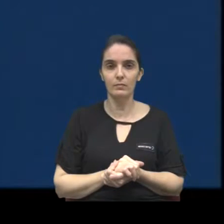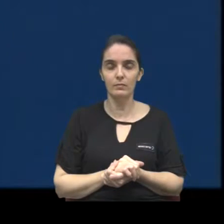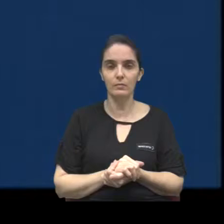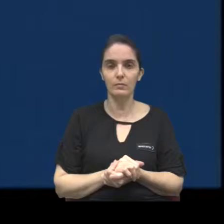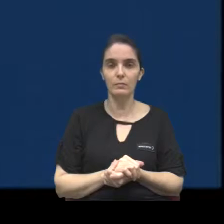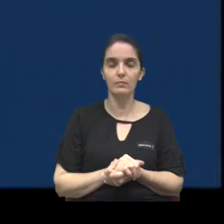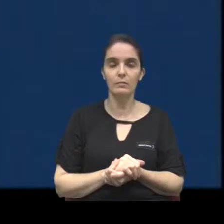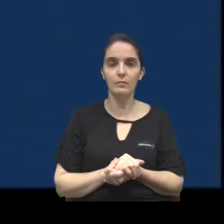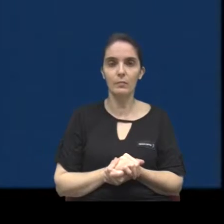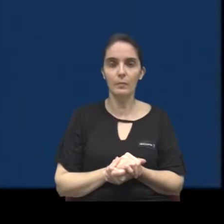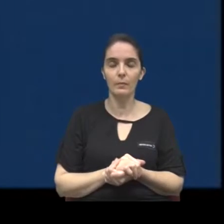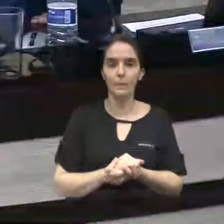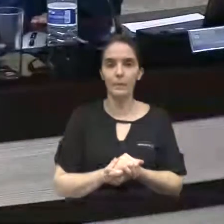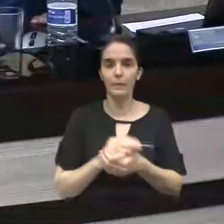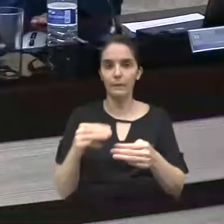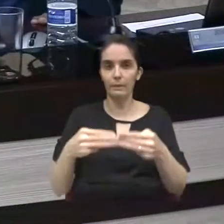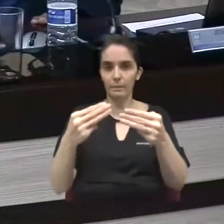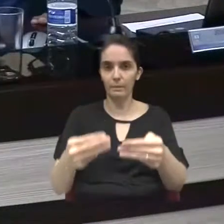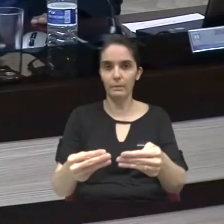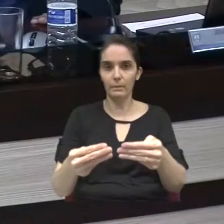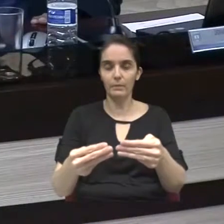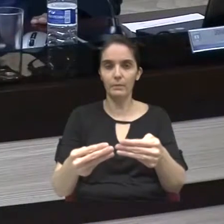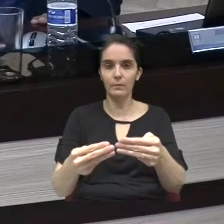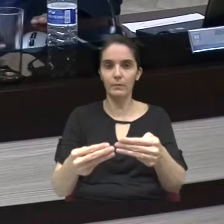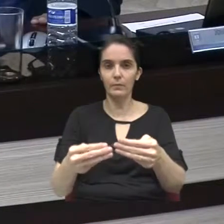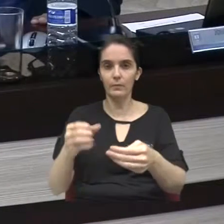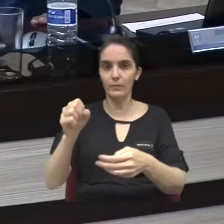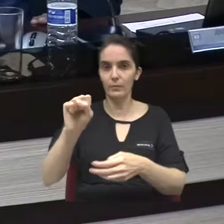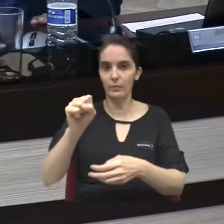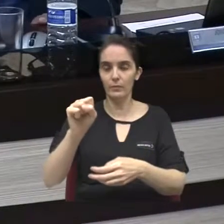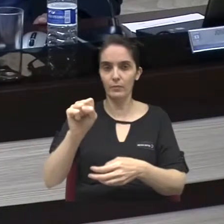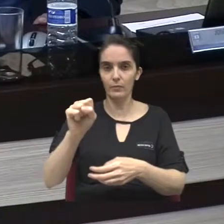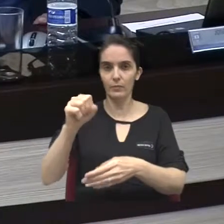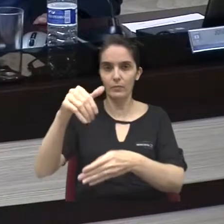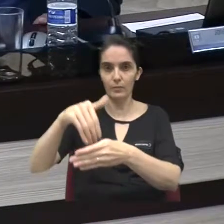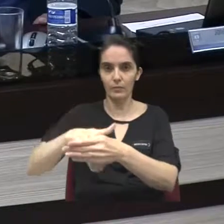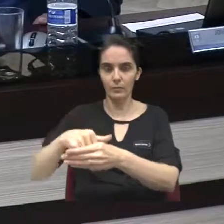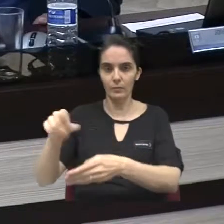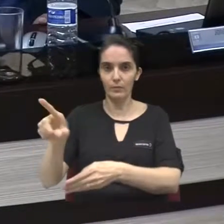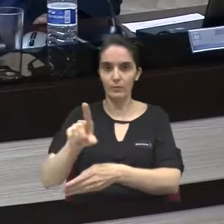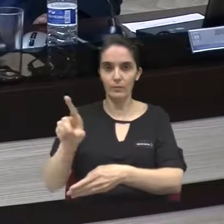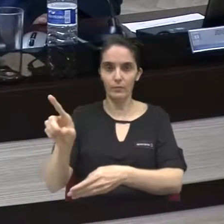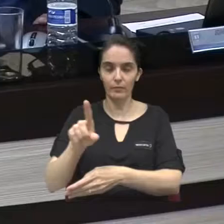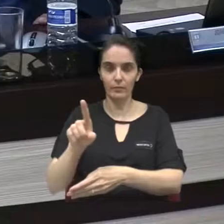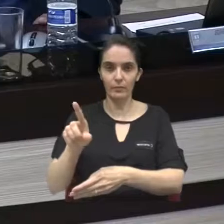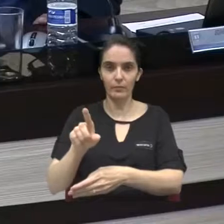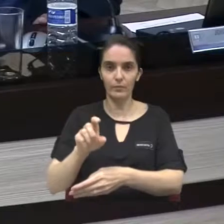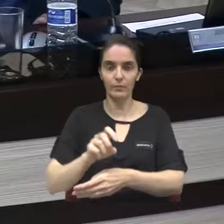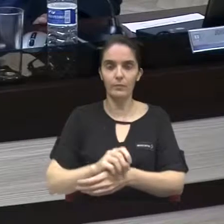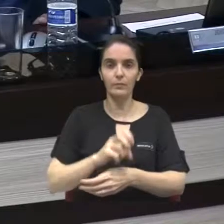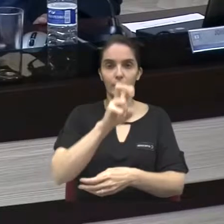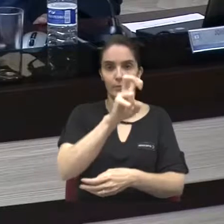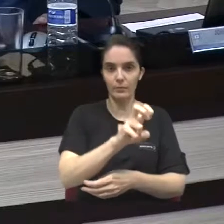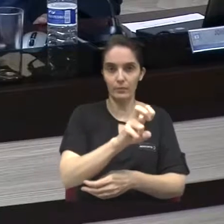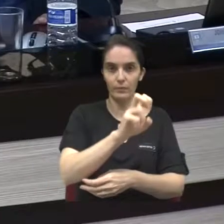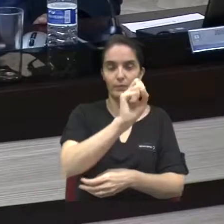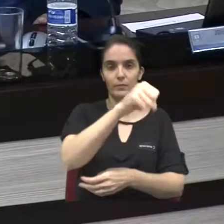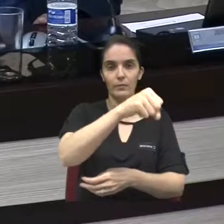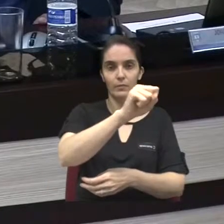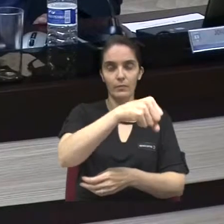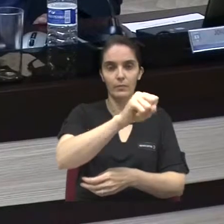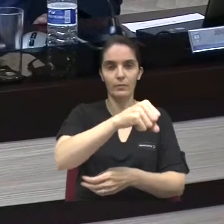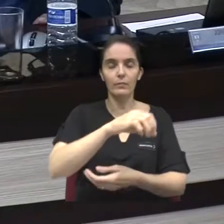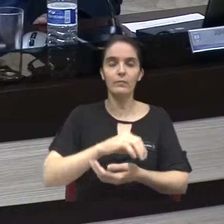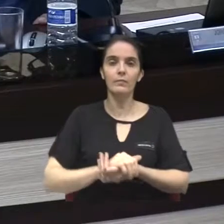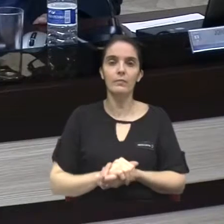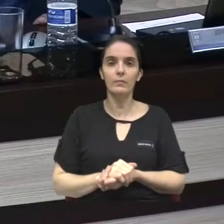A moção foi rejeitada por 8 votos não e 5 votos sim. Para justificar o voto, vereadora